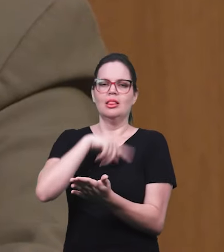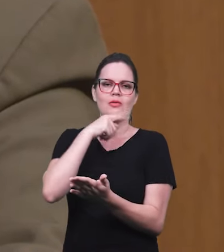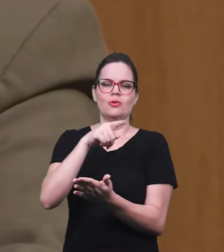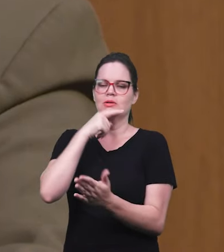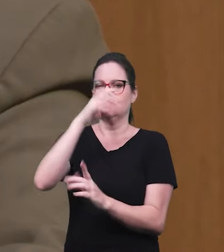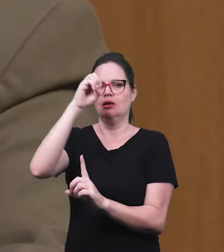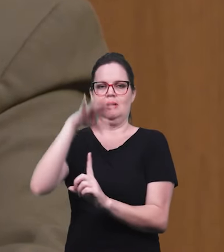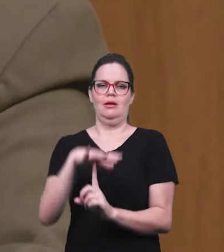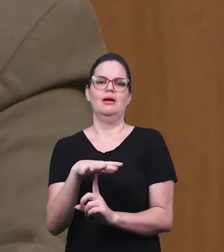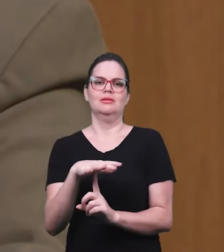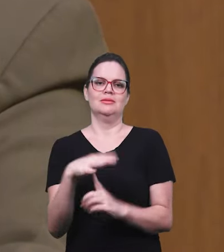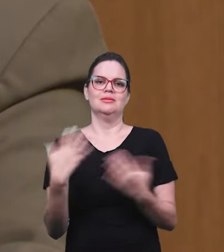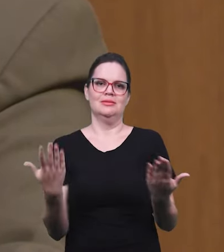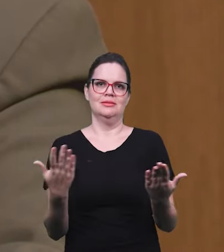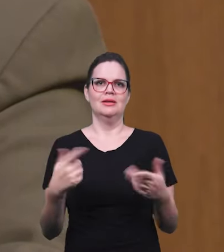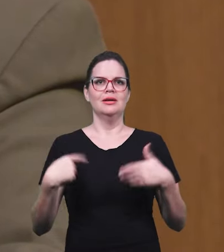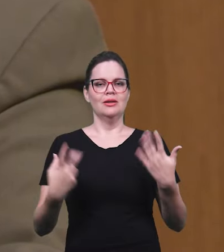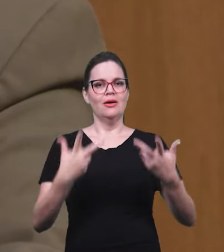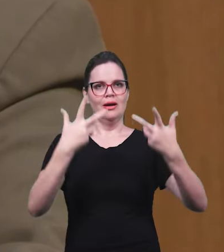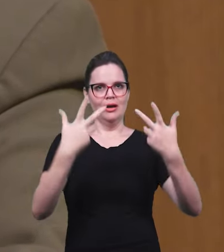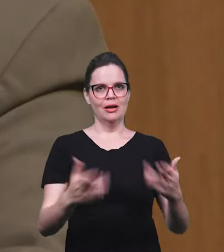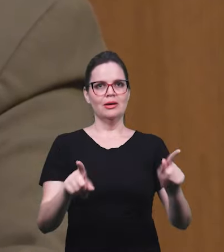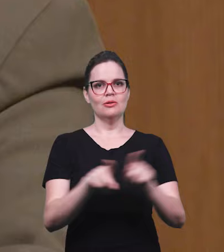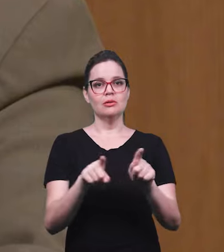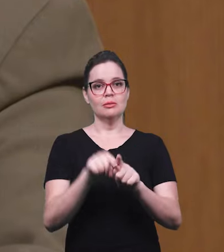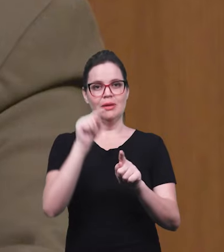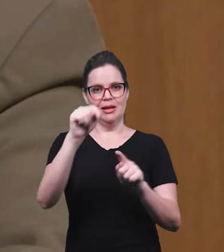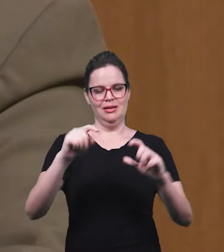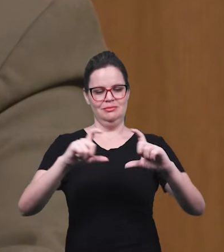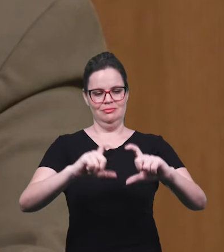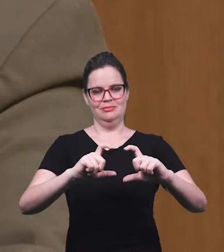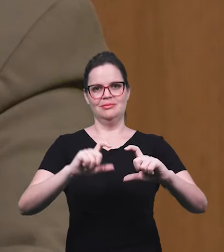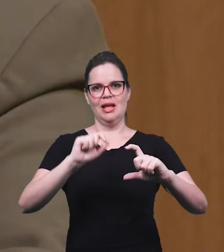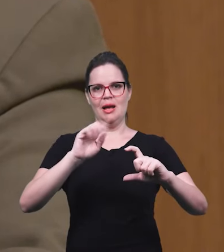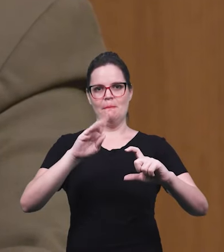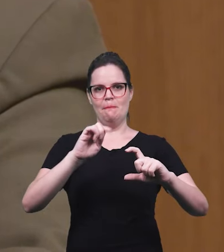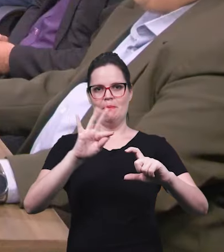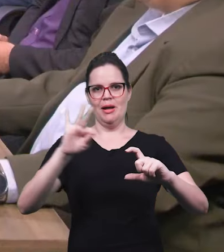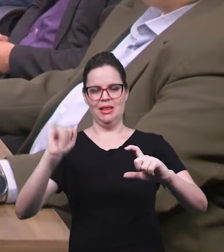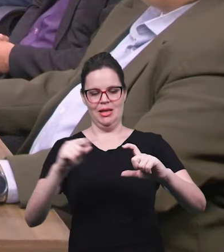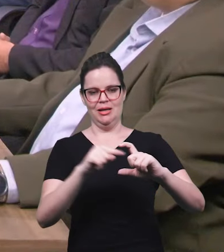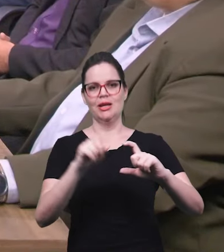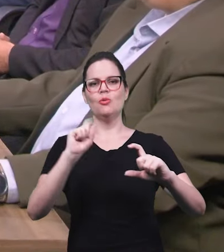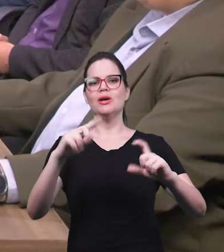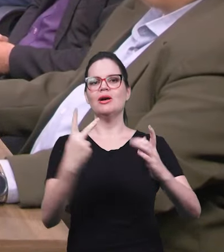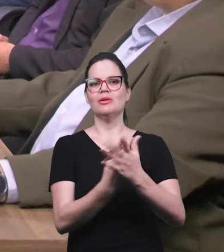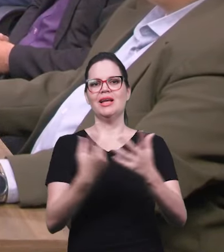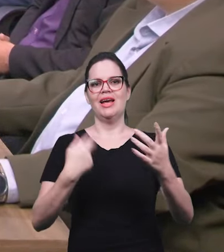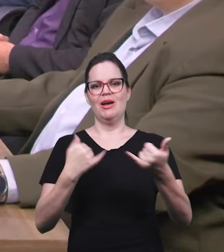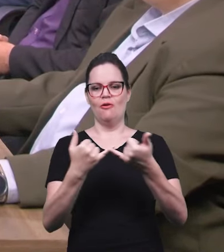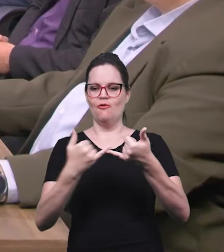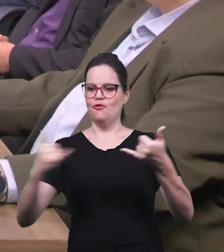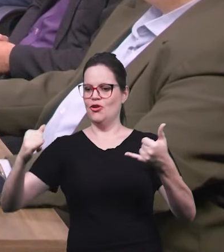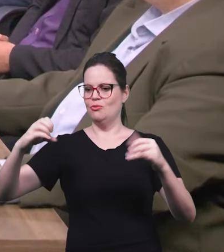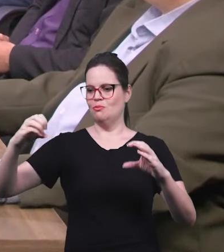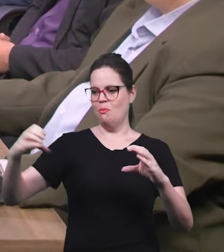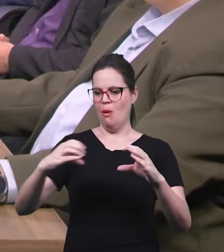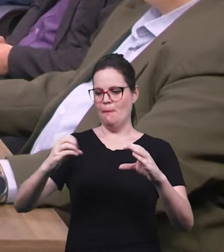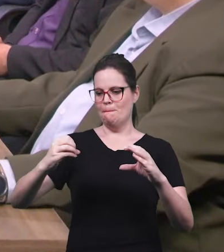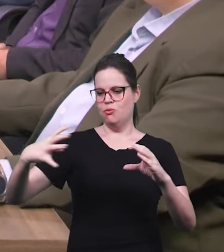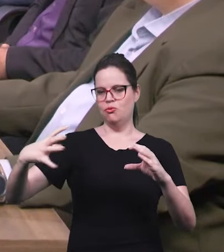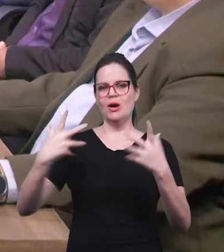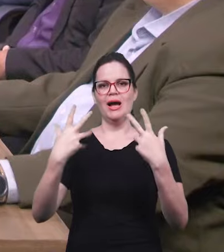aqui é um exemplo daquilo ali. O meio ali pelo qual a eletricidade está passando é o fio. O pecado faz isso. O pecado também corta. Interrompe, né? Interrompe. E a fé,